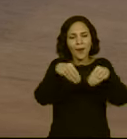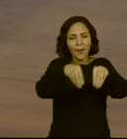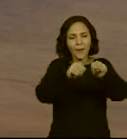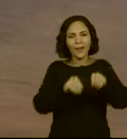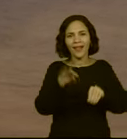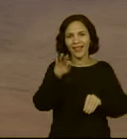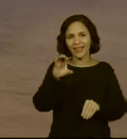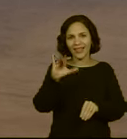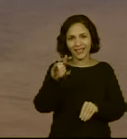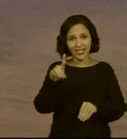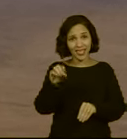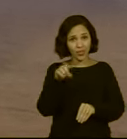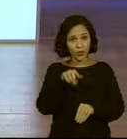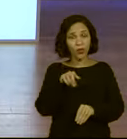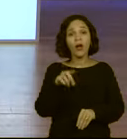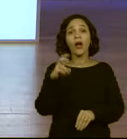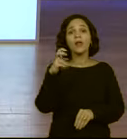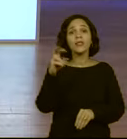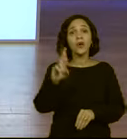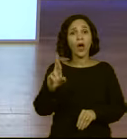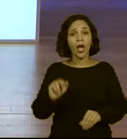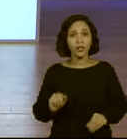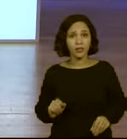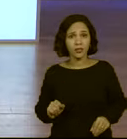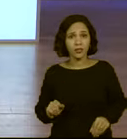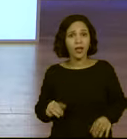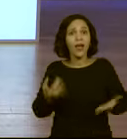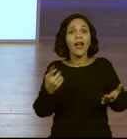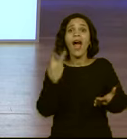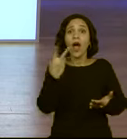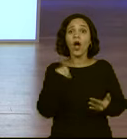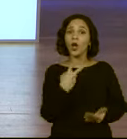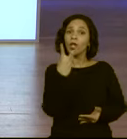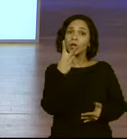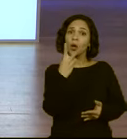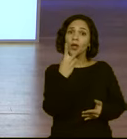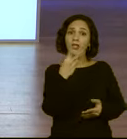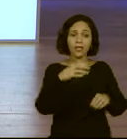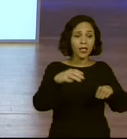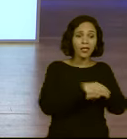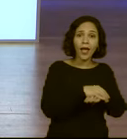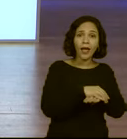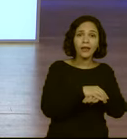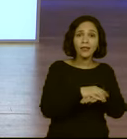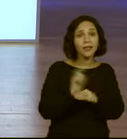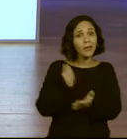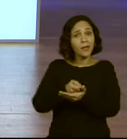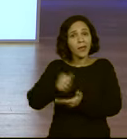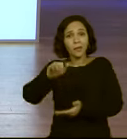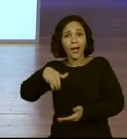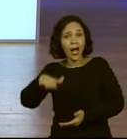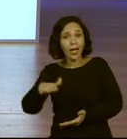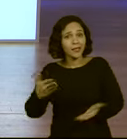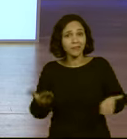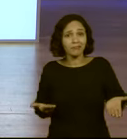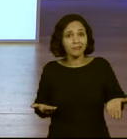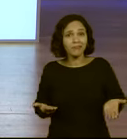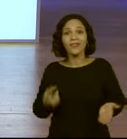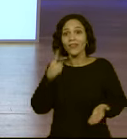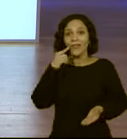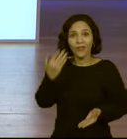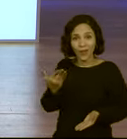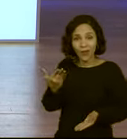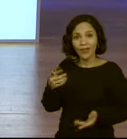já tinha e agora eu tenho dois tênis em um só olha só que legal gente então andar na moda não